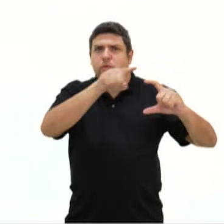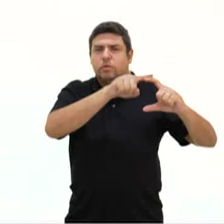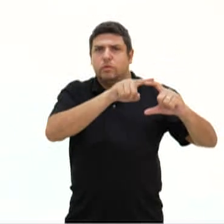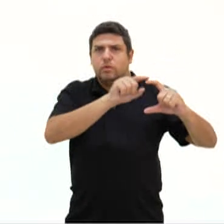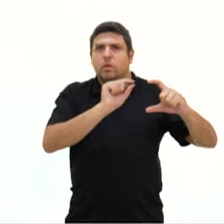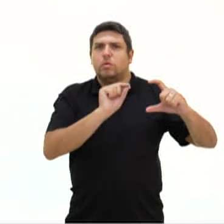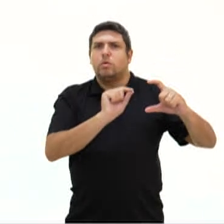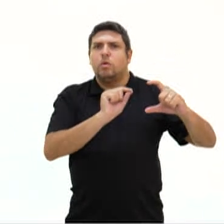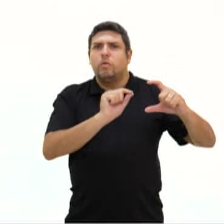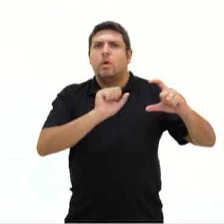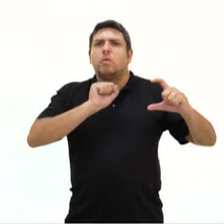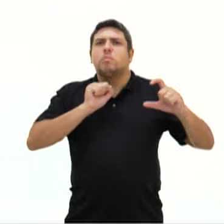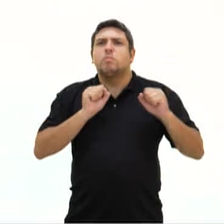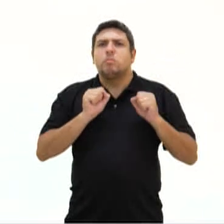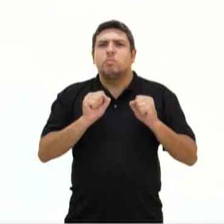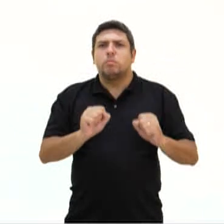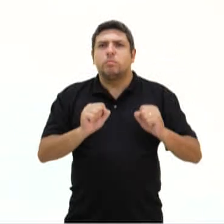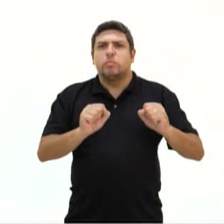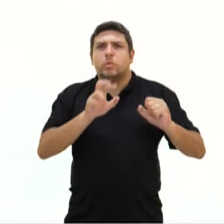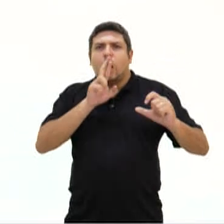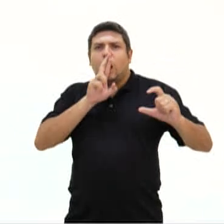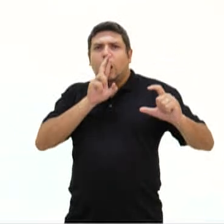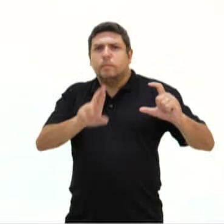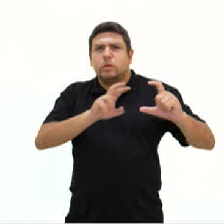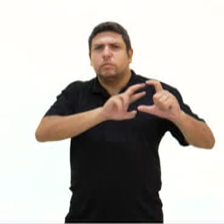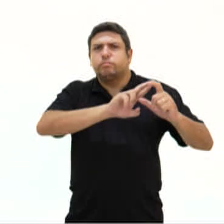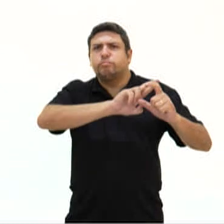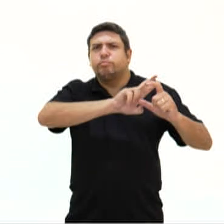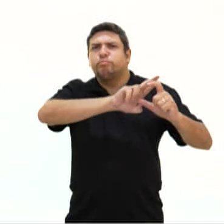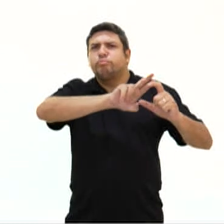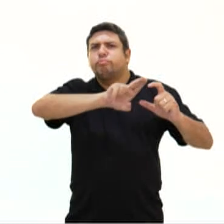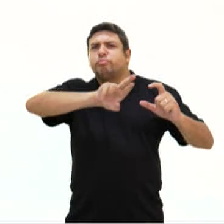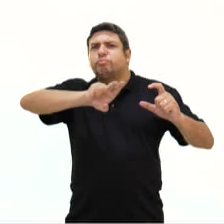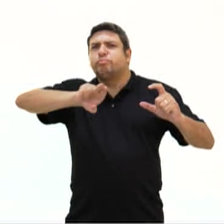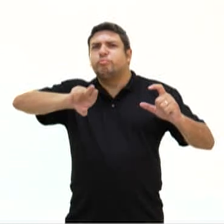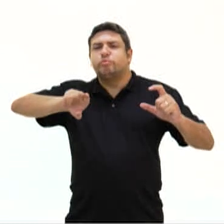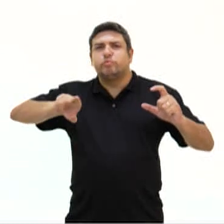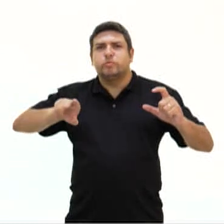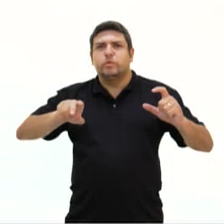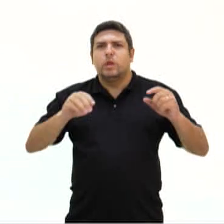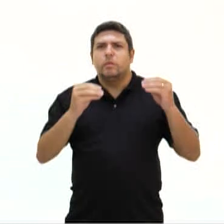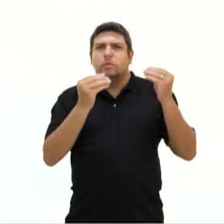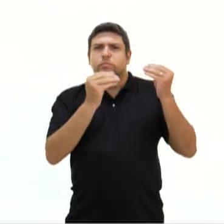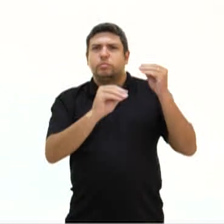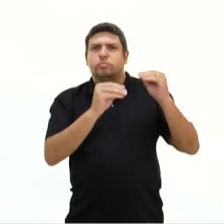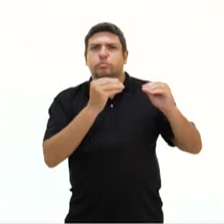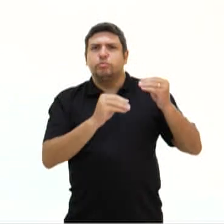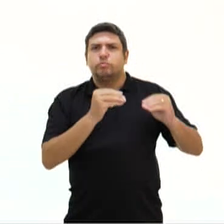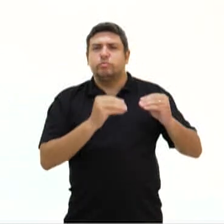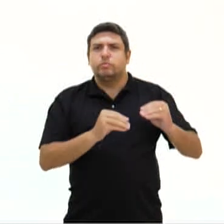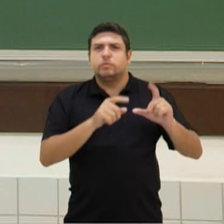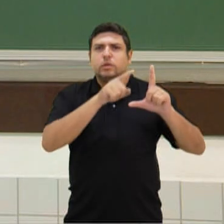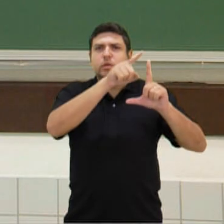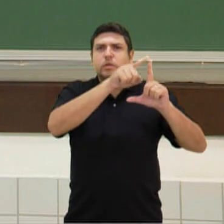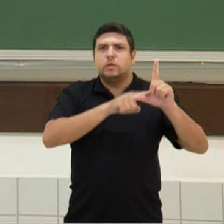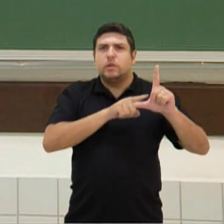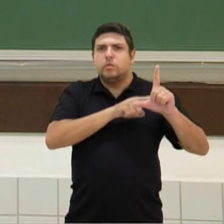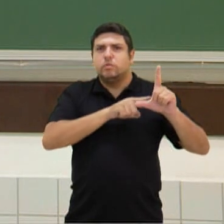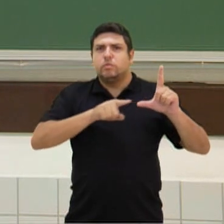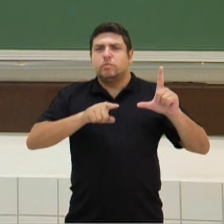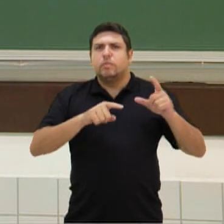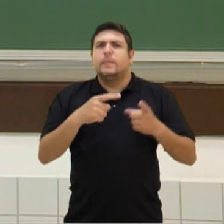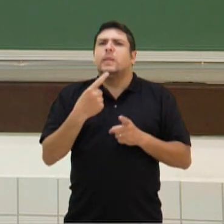admite infinitas soluções que podem ser representadas num sistema de eixos. Por que